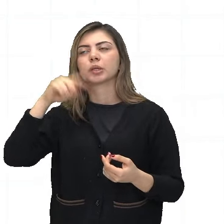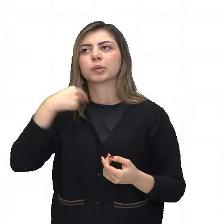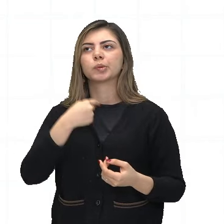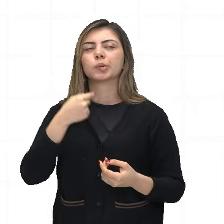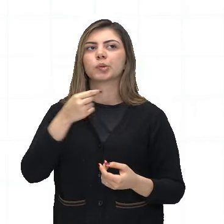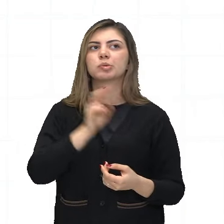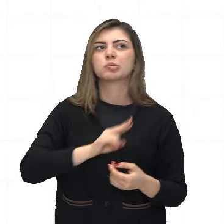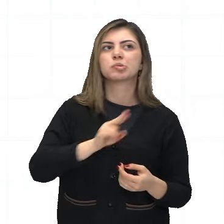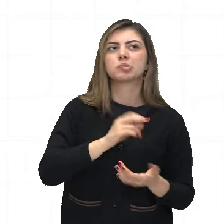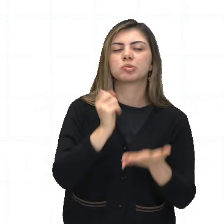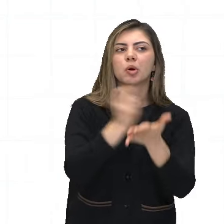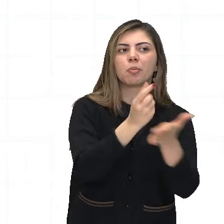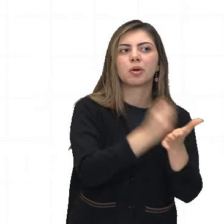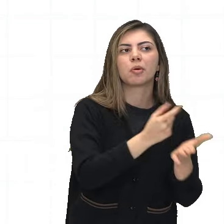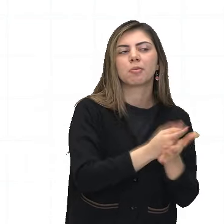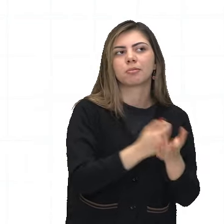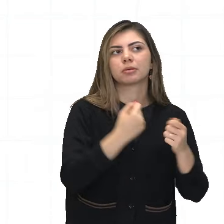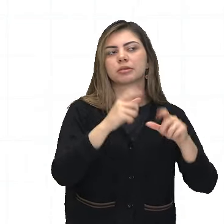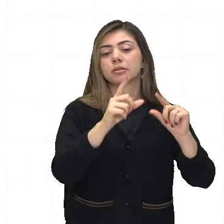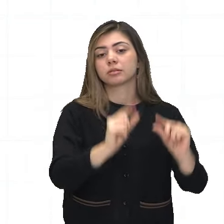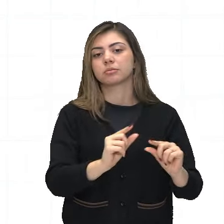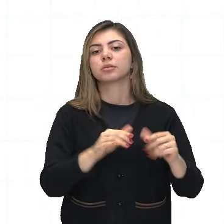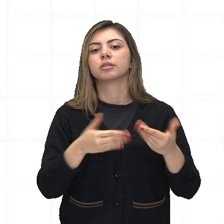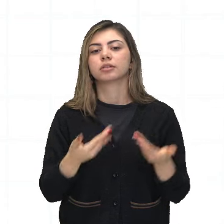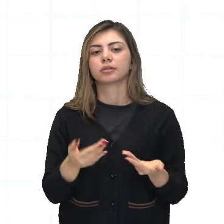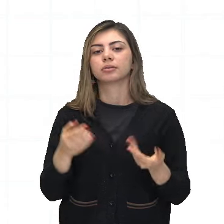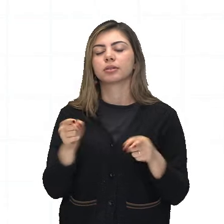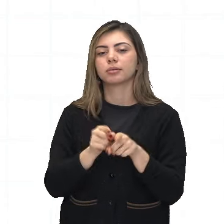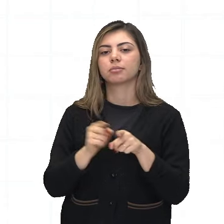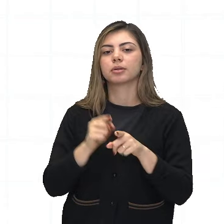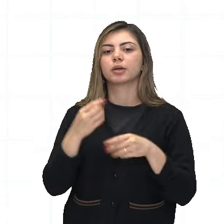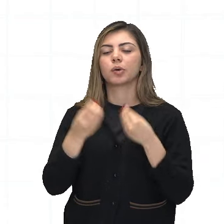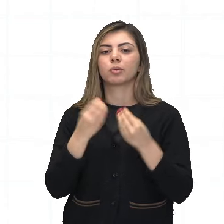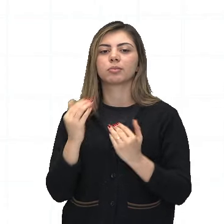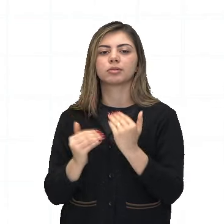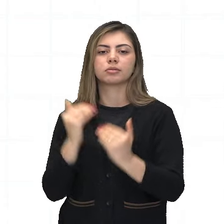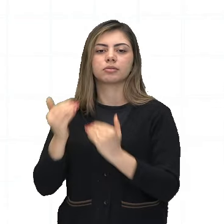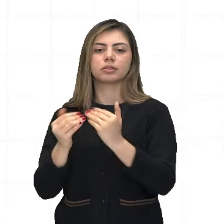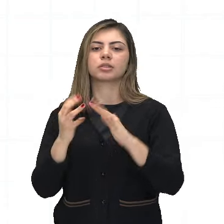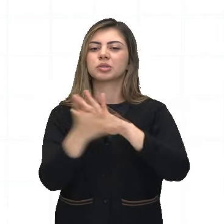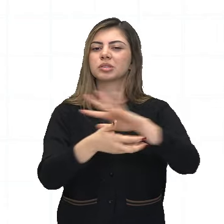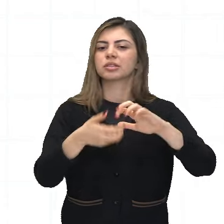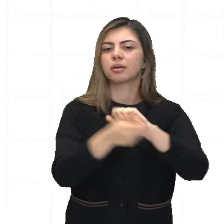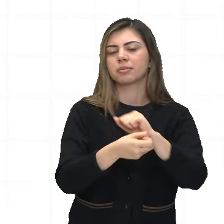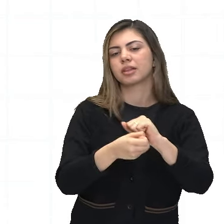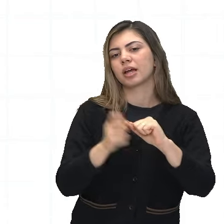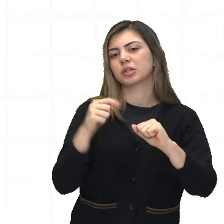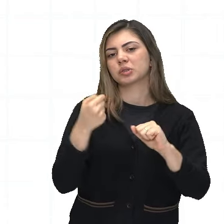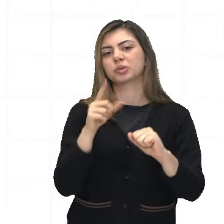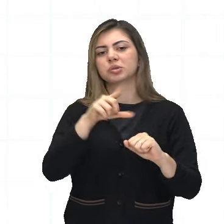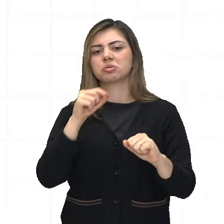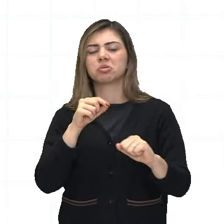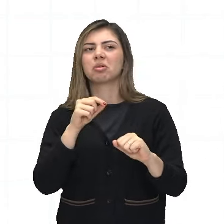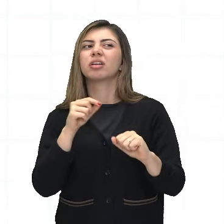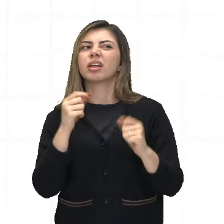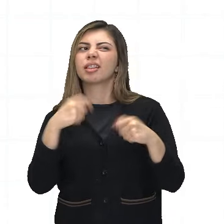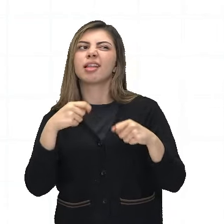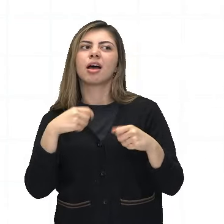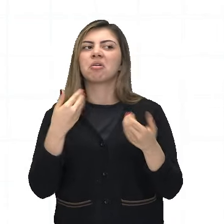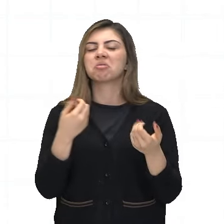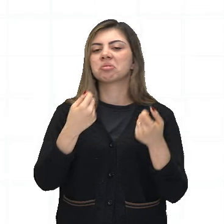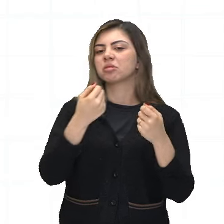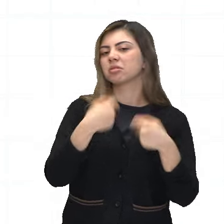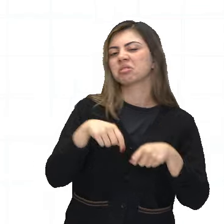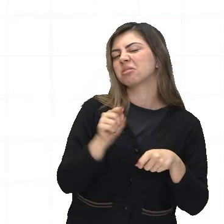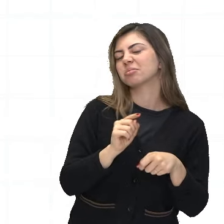modelo de desenvolvimento a sustent abilidade não é apenas uma opção mas sim uma necessidade para garantir o bem-estar das atuais e futuras